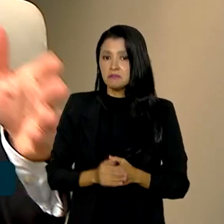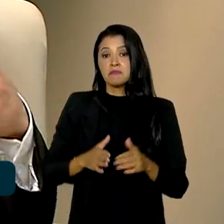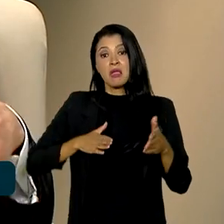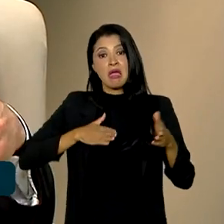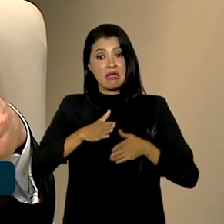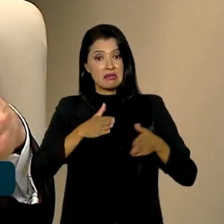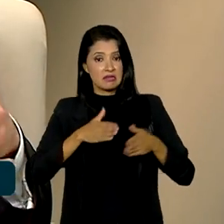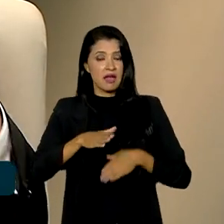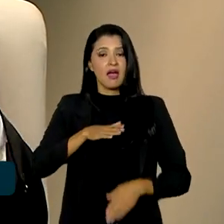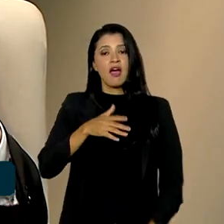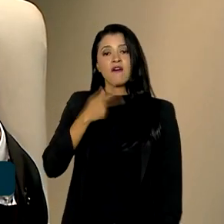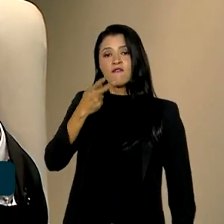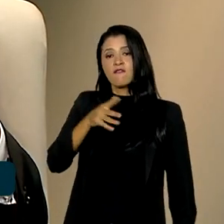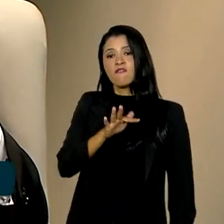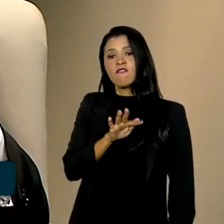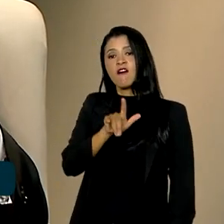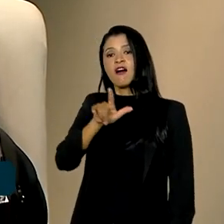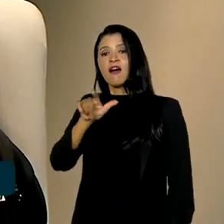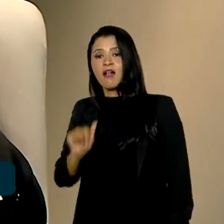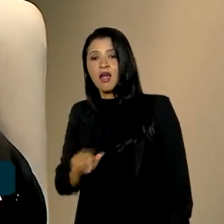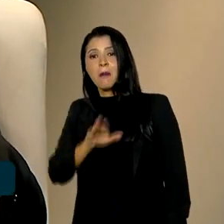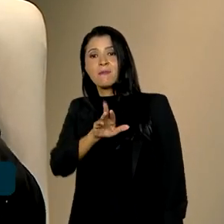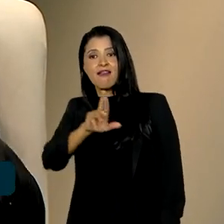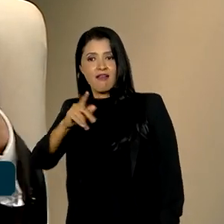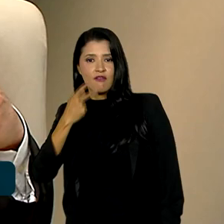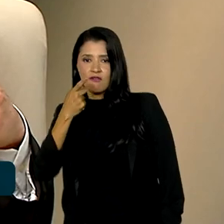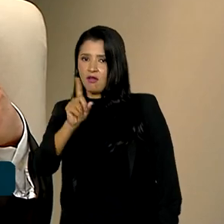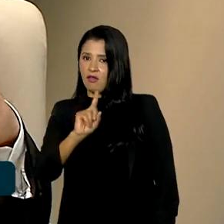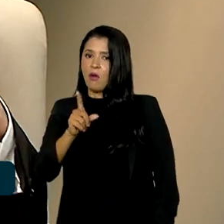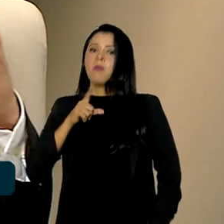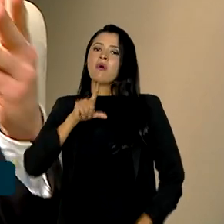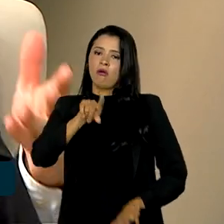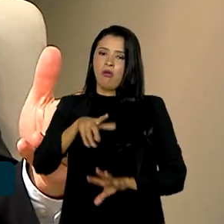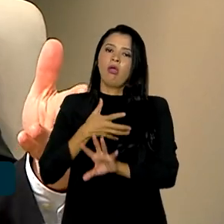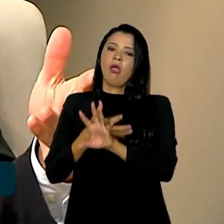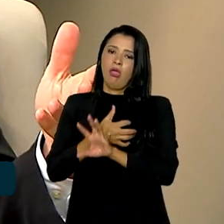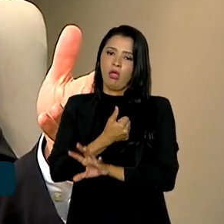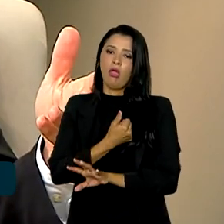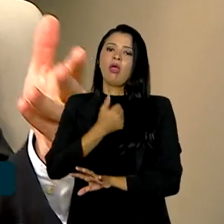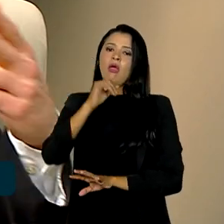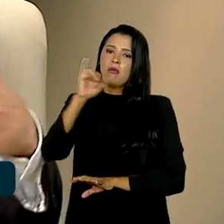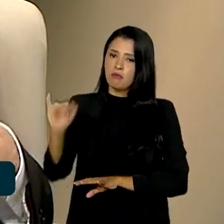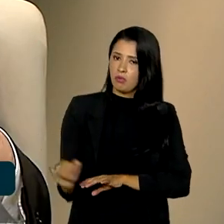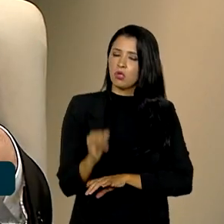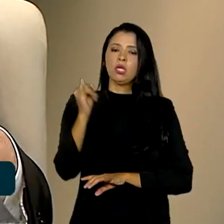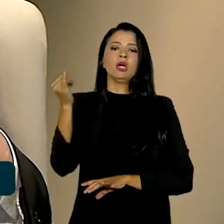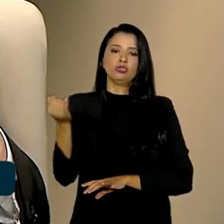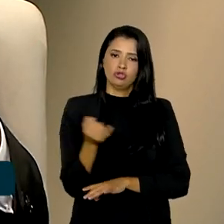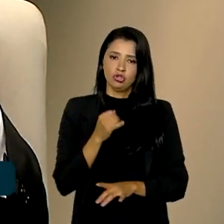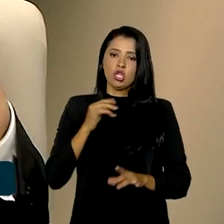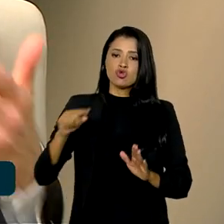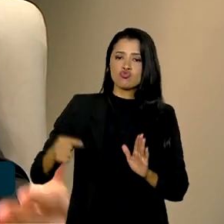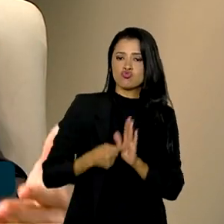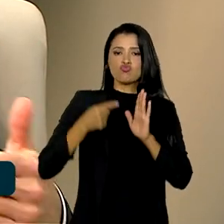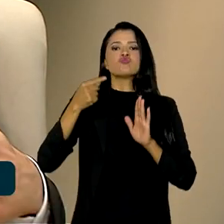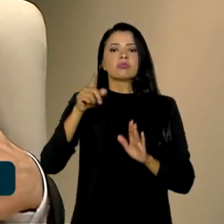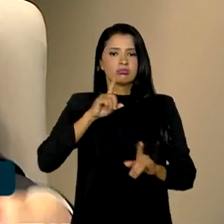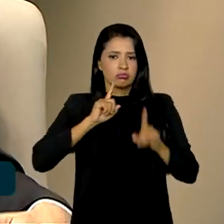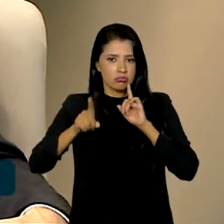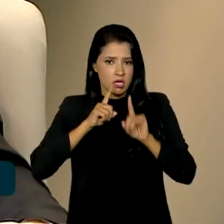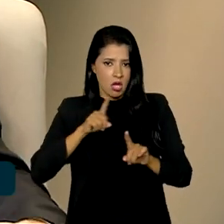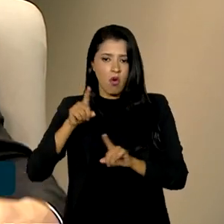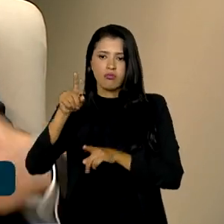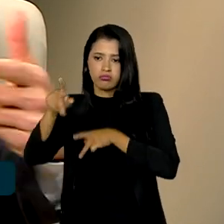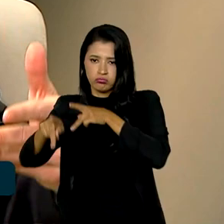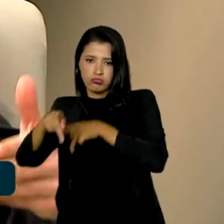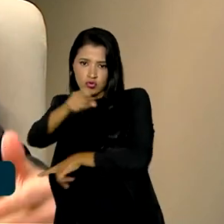acessar o Fala BR, que eu não mencionei até agora, que é um canal muito importante de denúncias e reclamações, que é por onde a